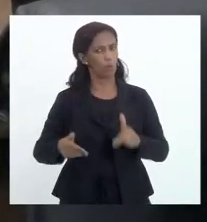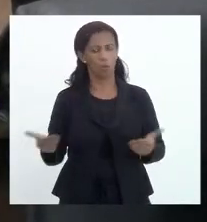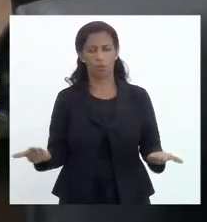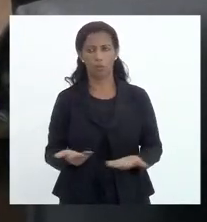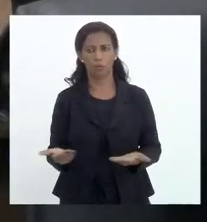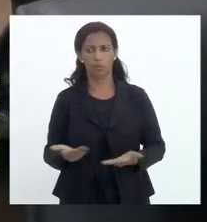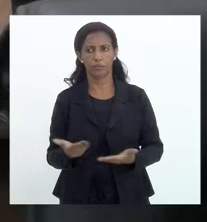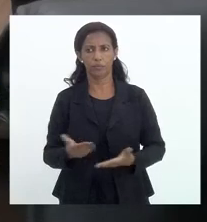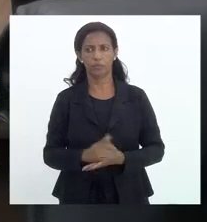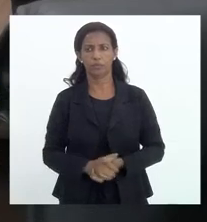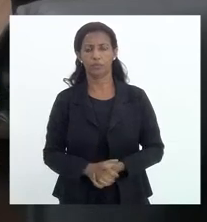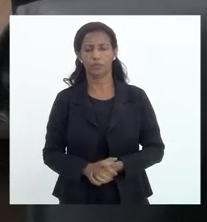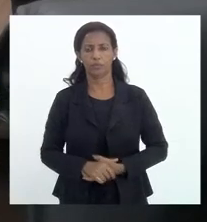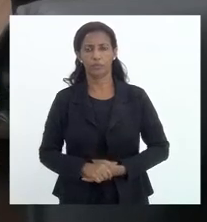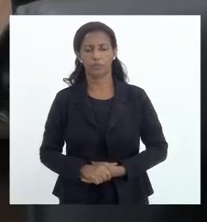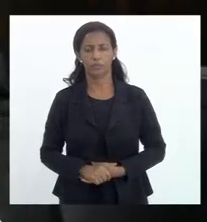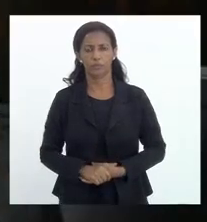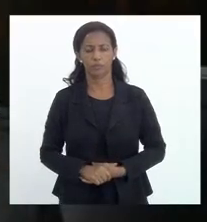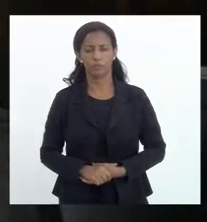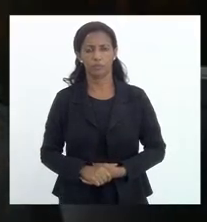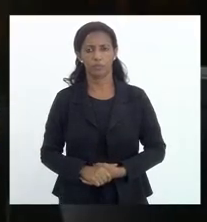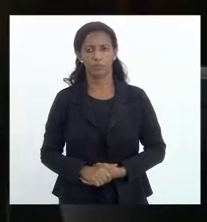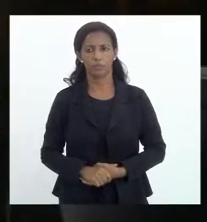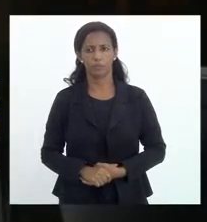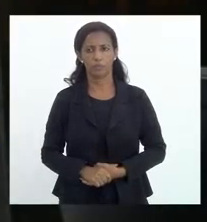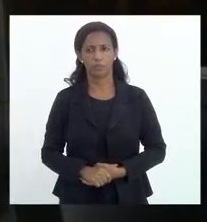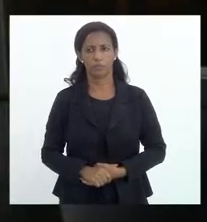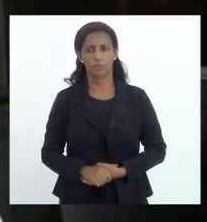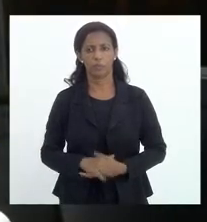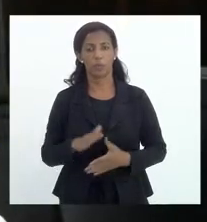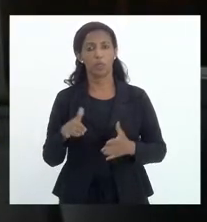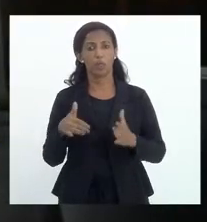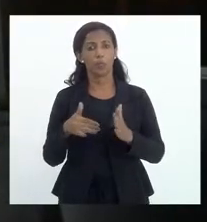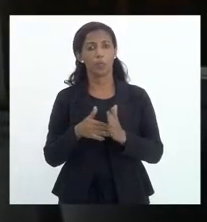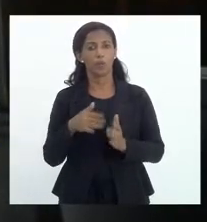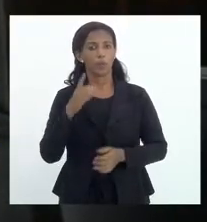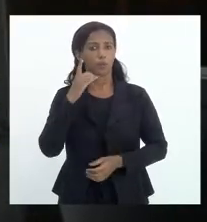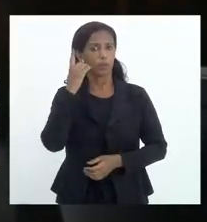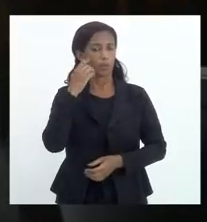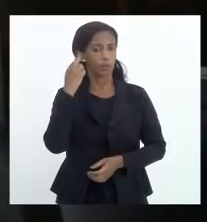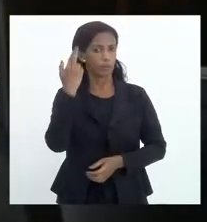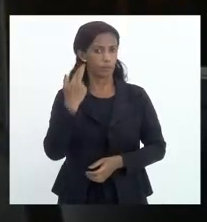hoje. Ok? E, por último, deputada Renata,